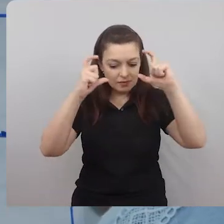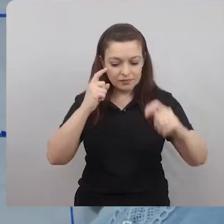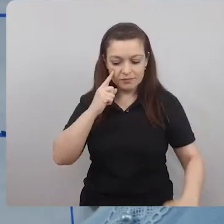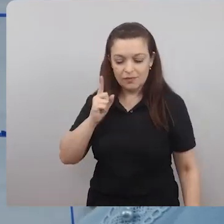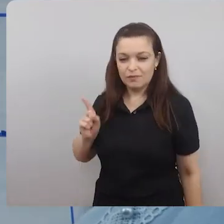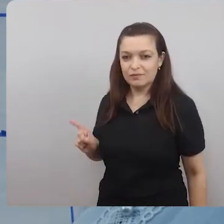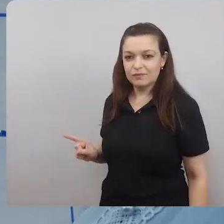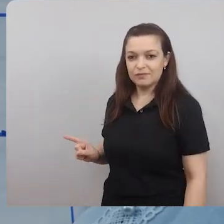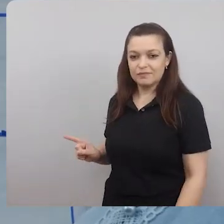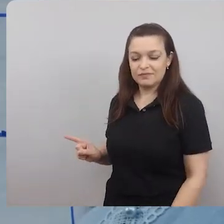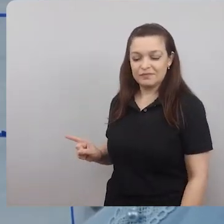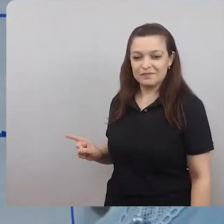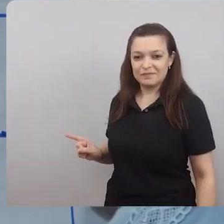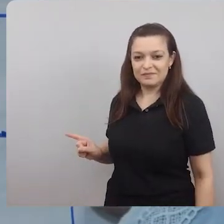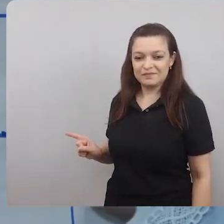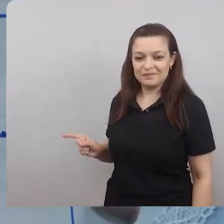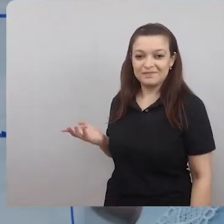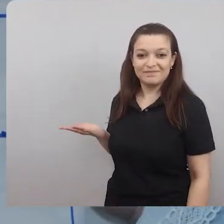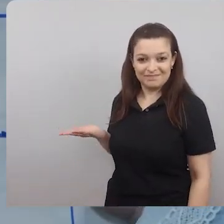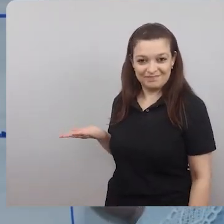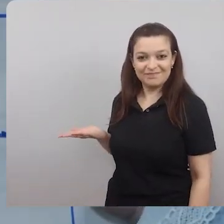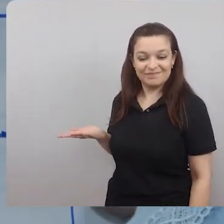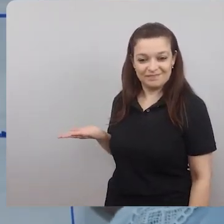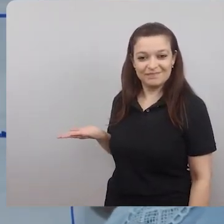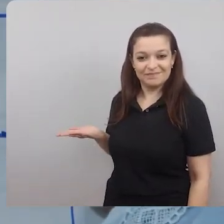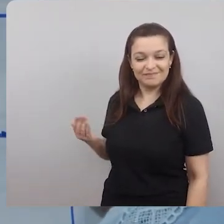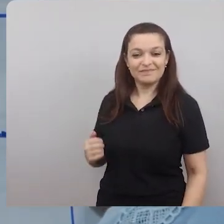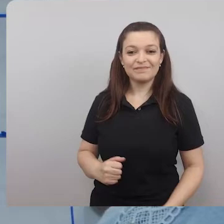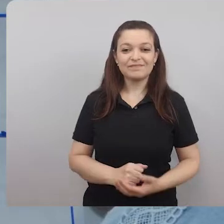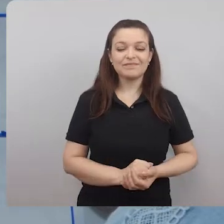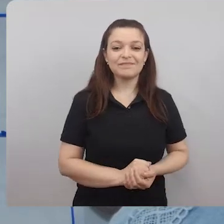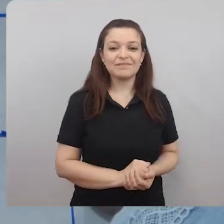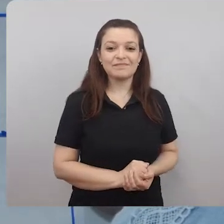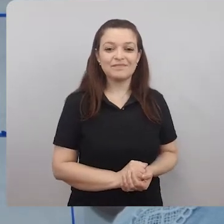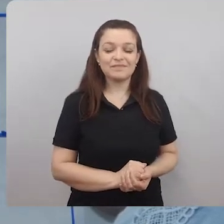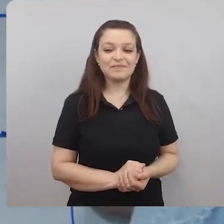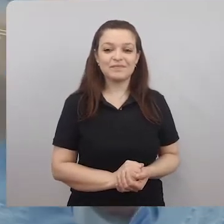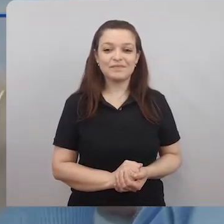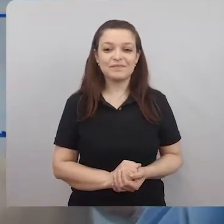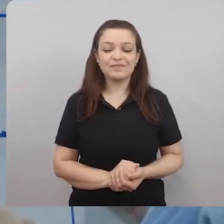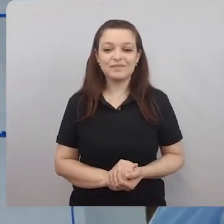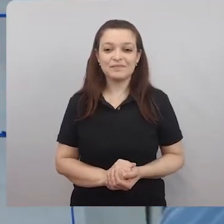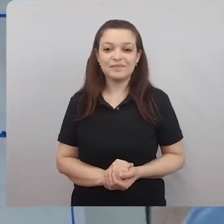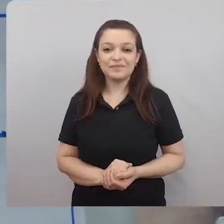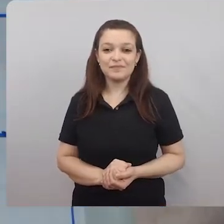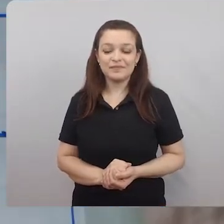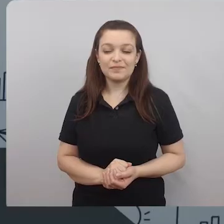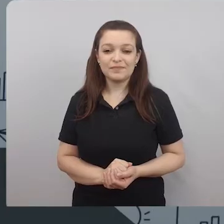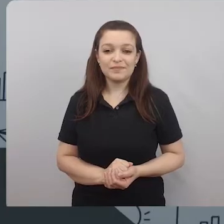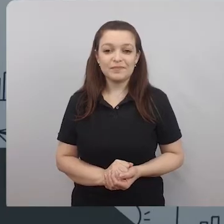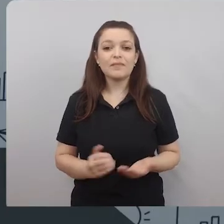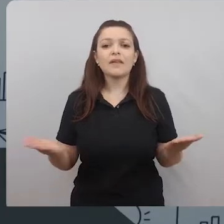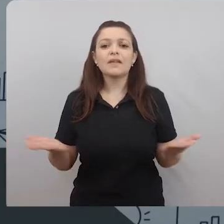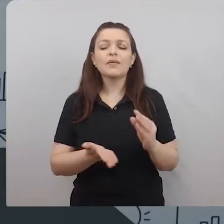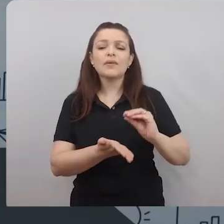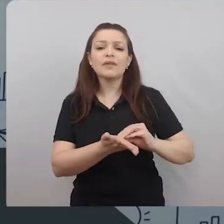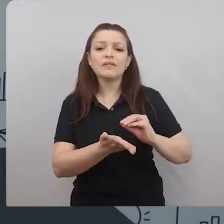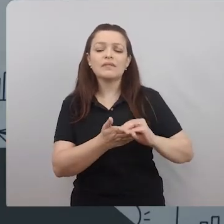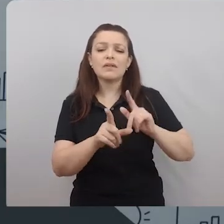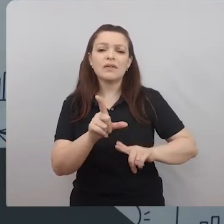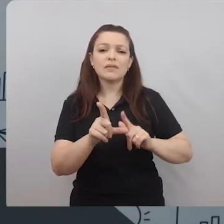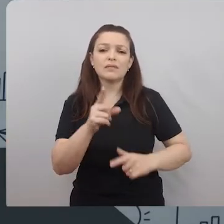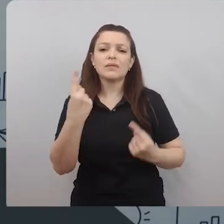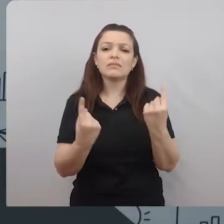vou subir, descer e um tracinho no meio, certo? E